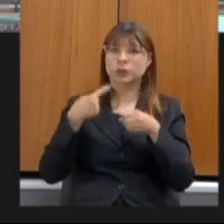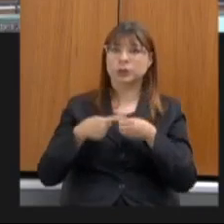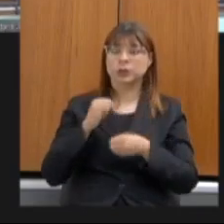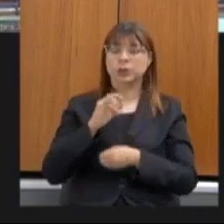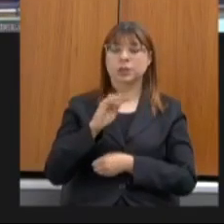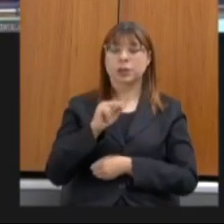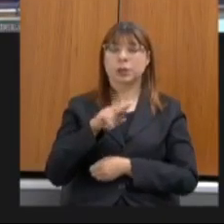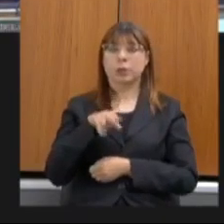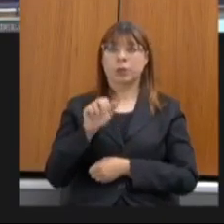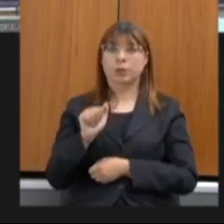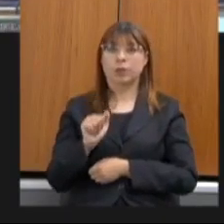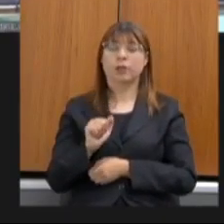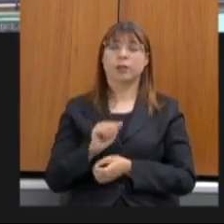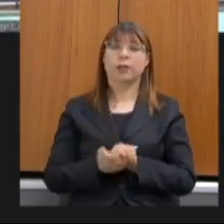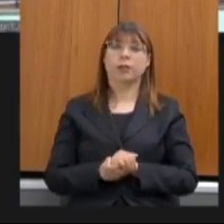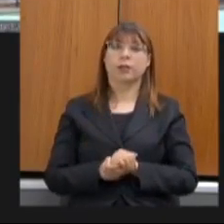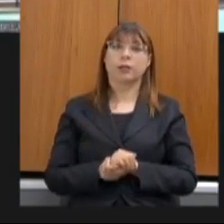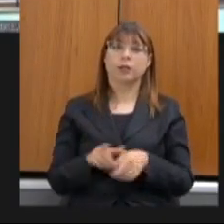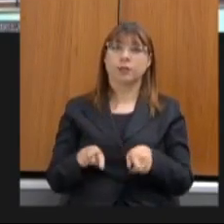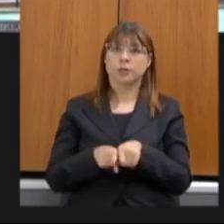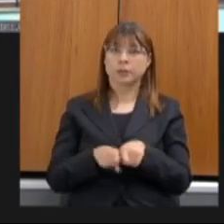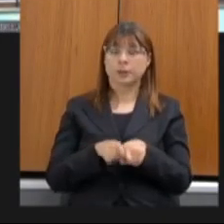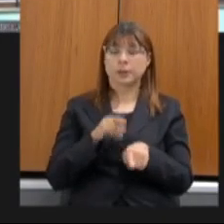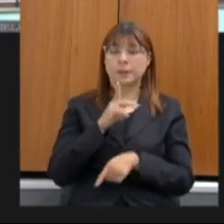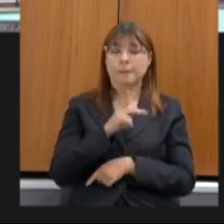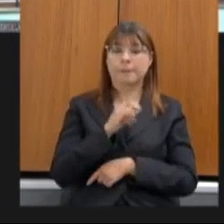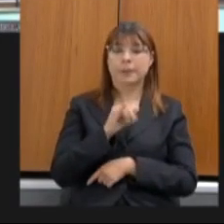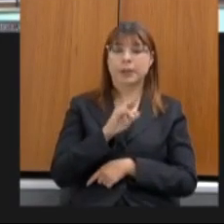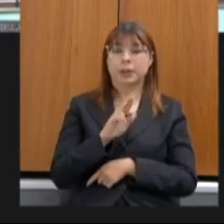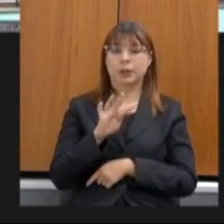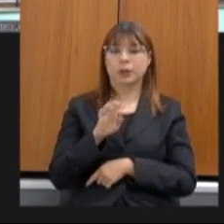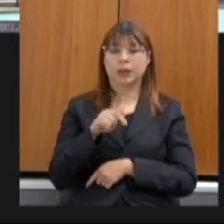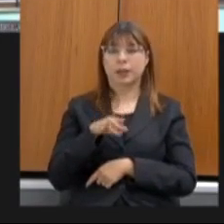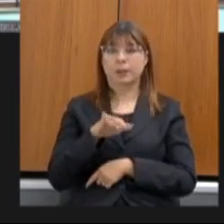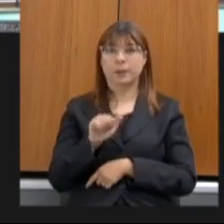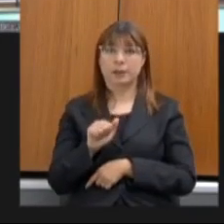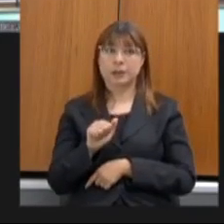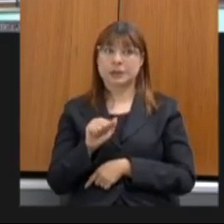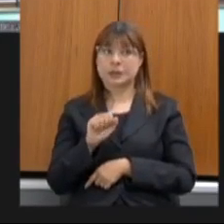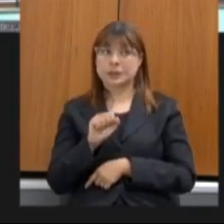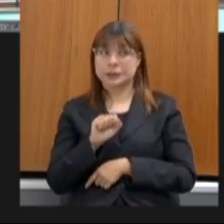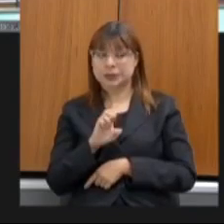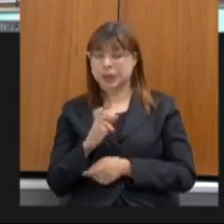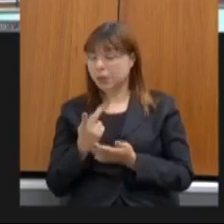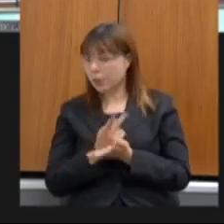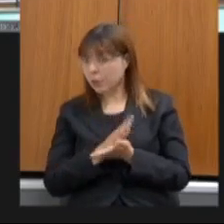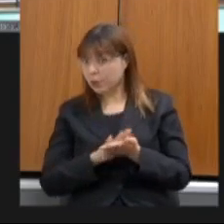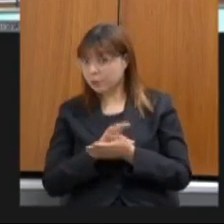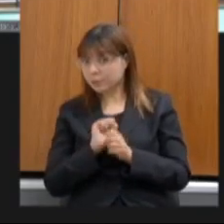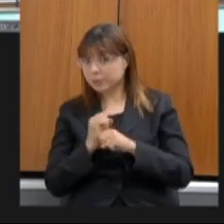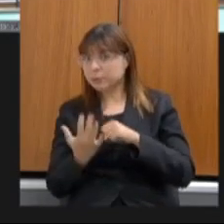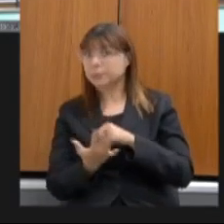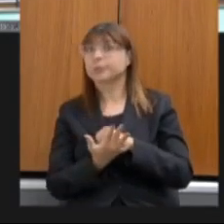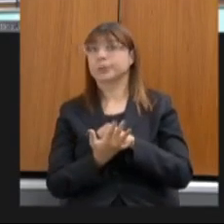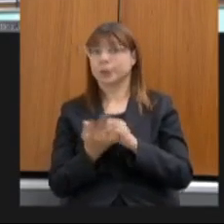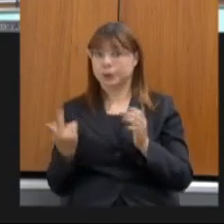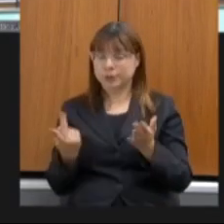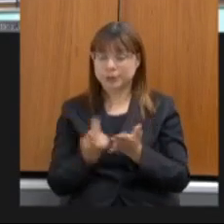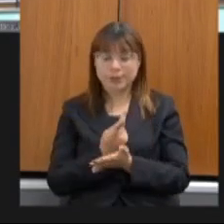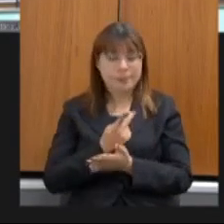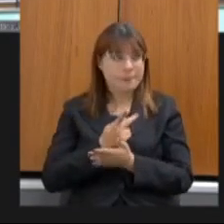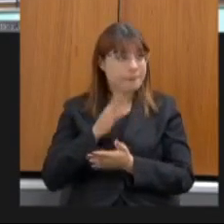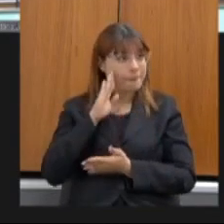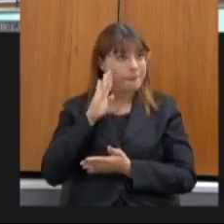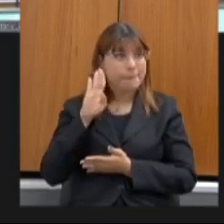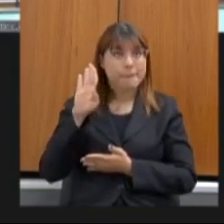do Vem para Minas setor de pirotecnia está tão do morte se não fosse pela pandemia haveria a maior exportação da